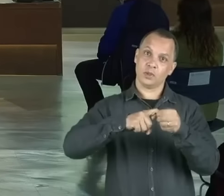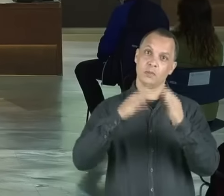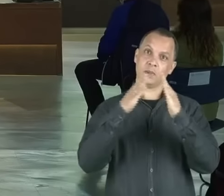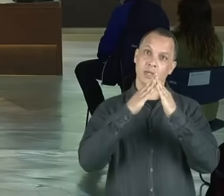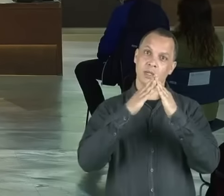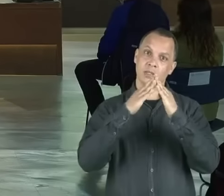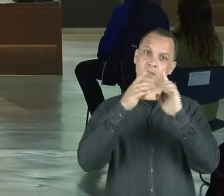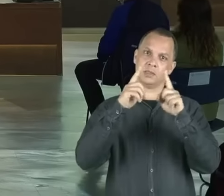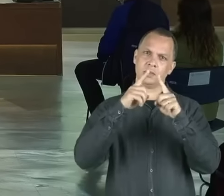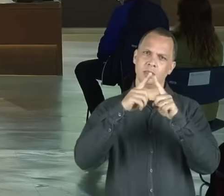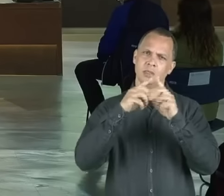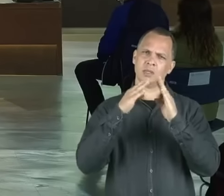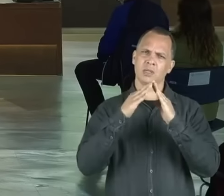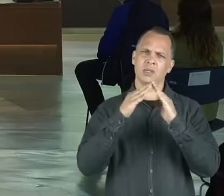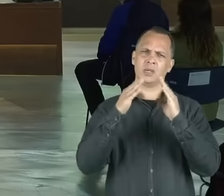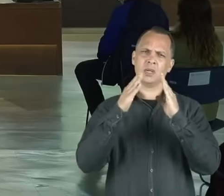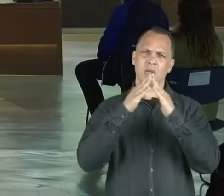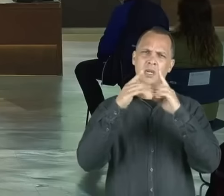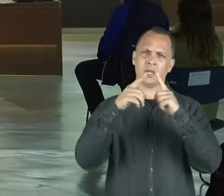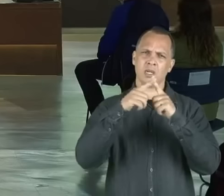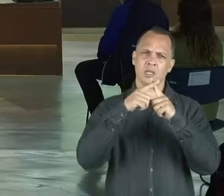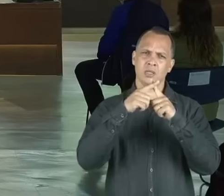o nervoso